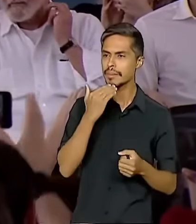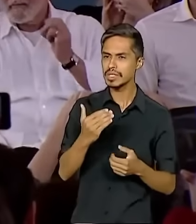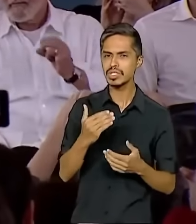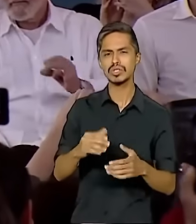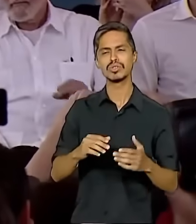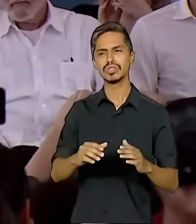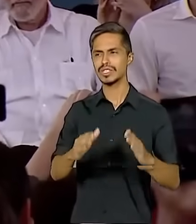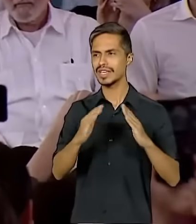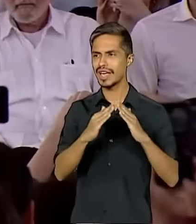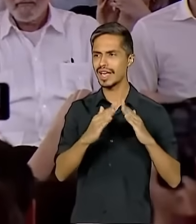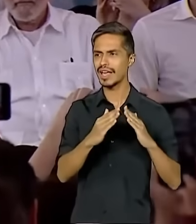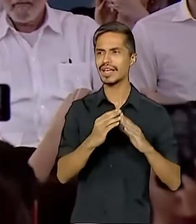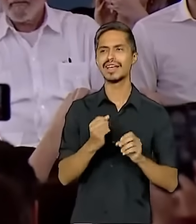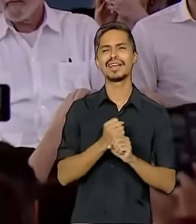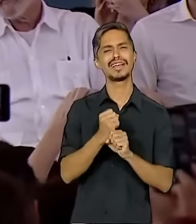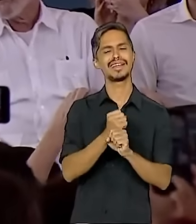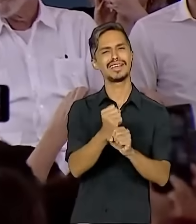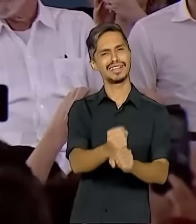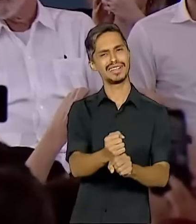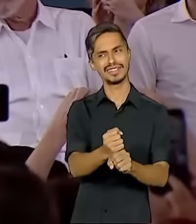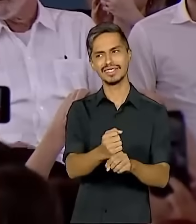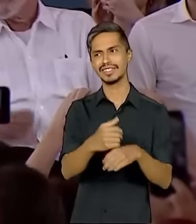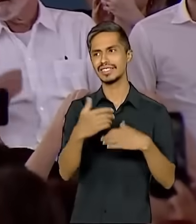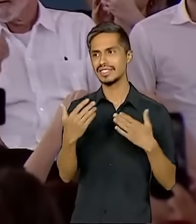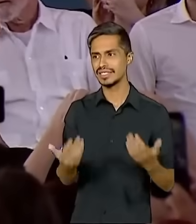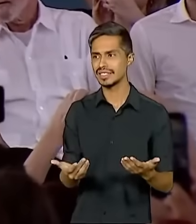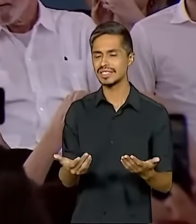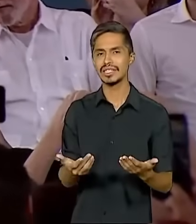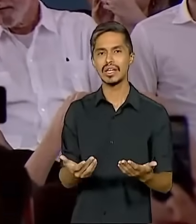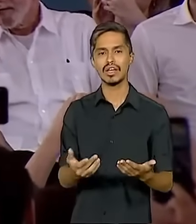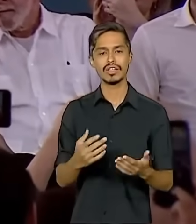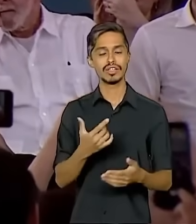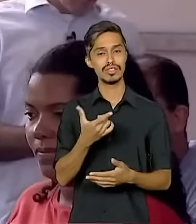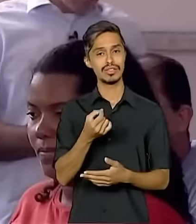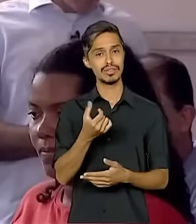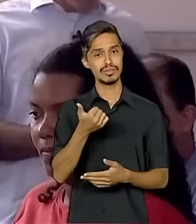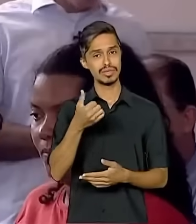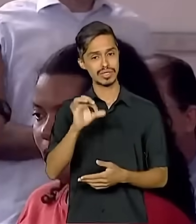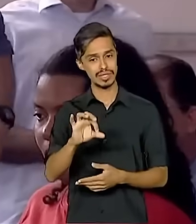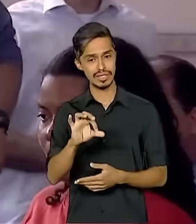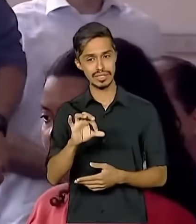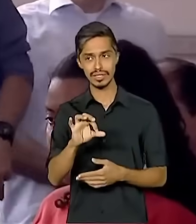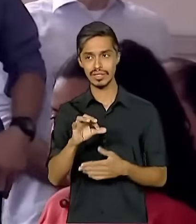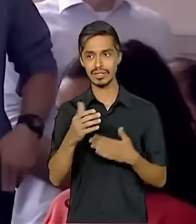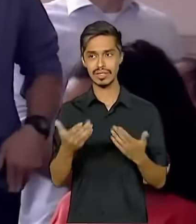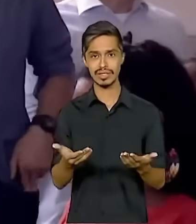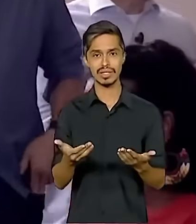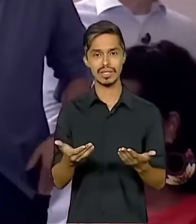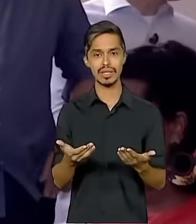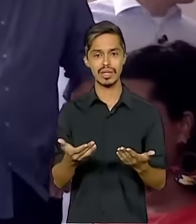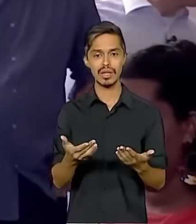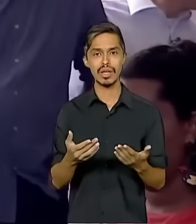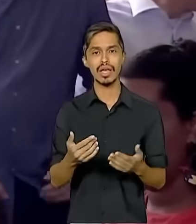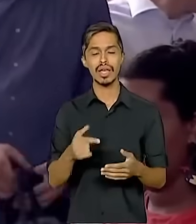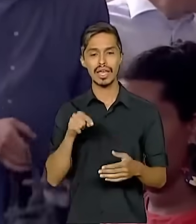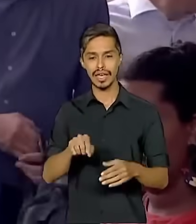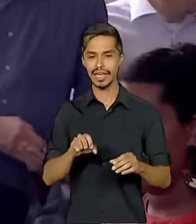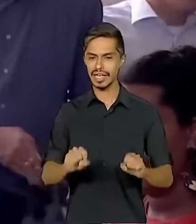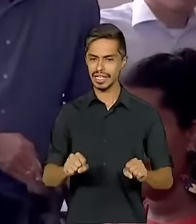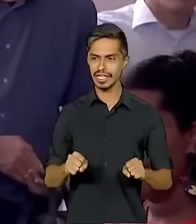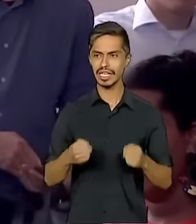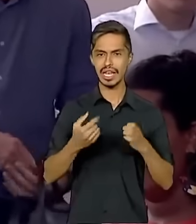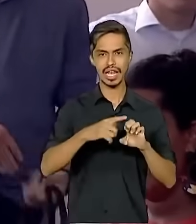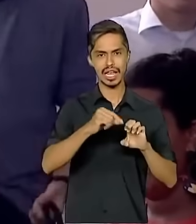de muitos anos. E desde 2019, esse empreendimento,